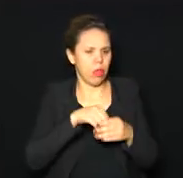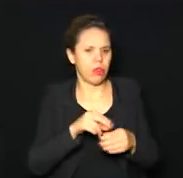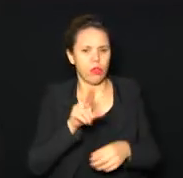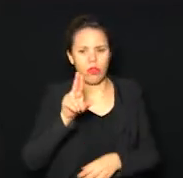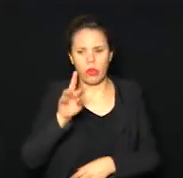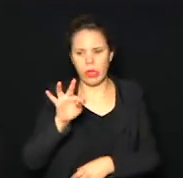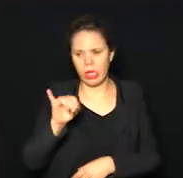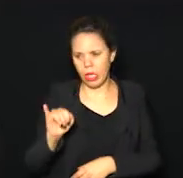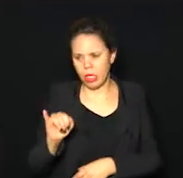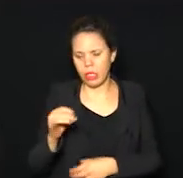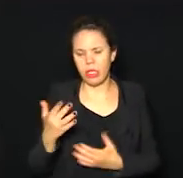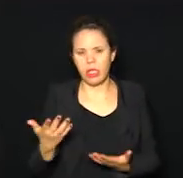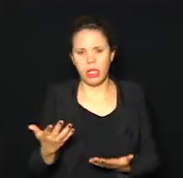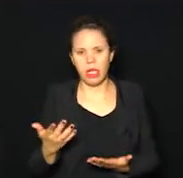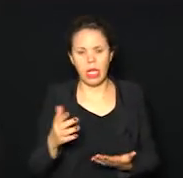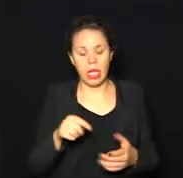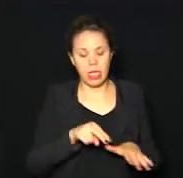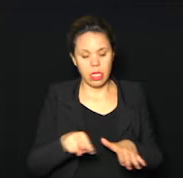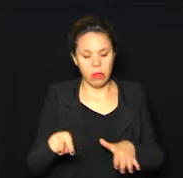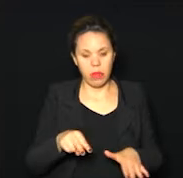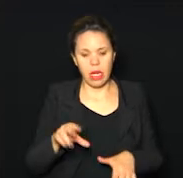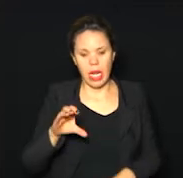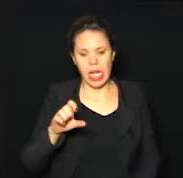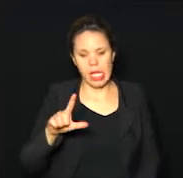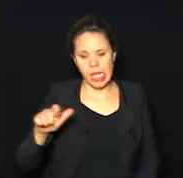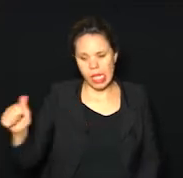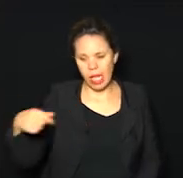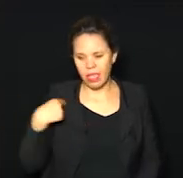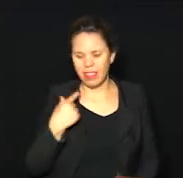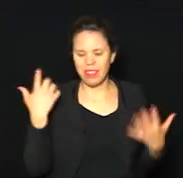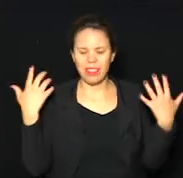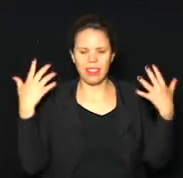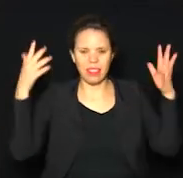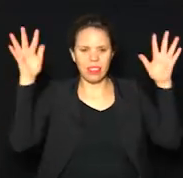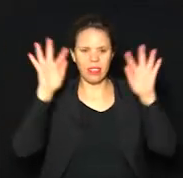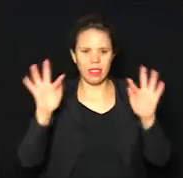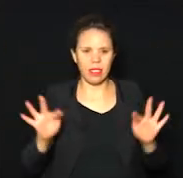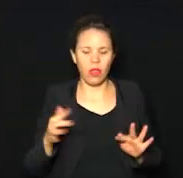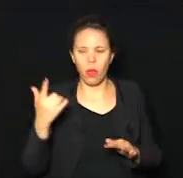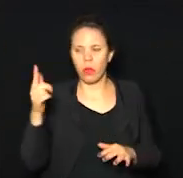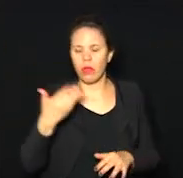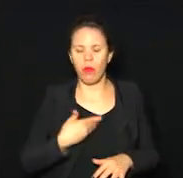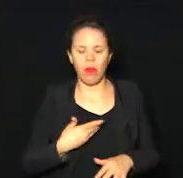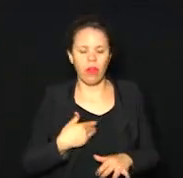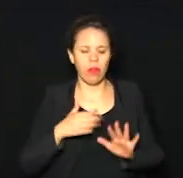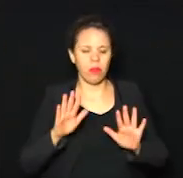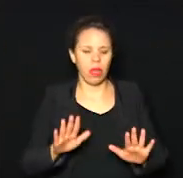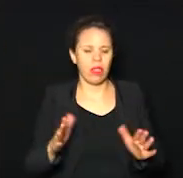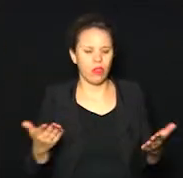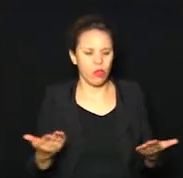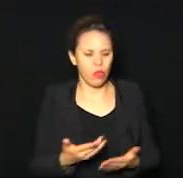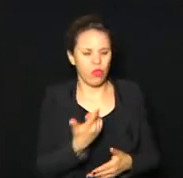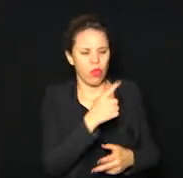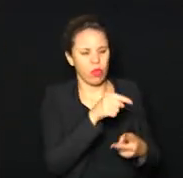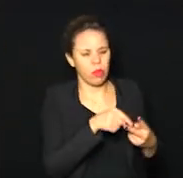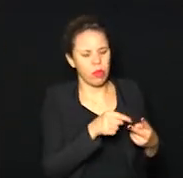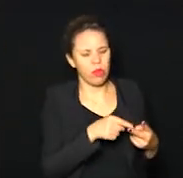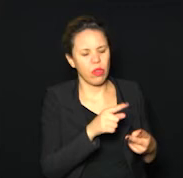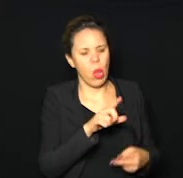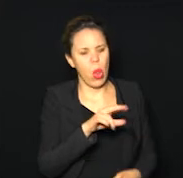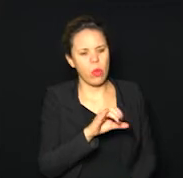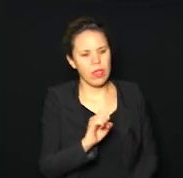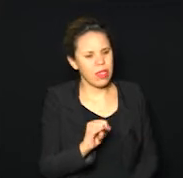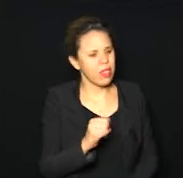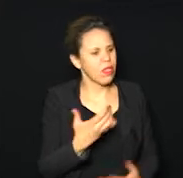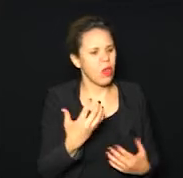a Célia saiu da UTI, foi uma festa, ficamos muito felizes, mas hoje a Lucy não